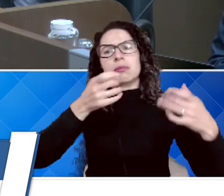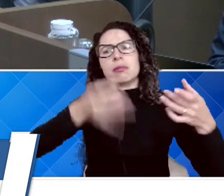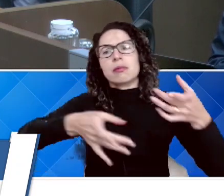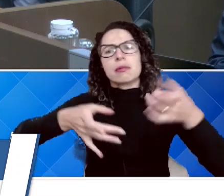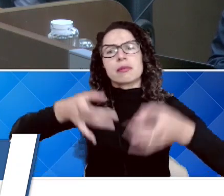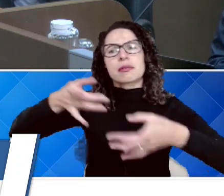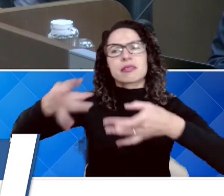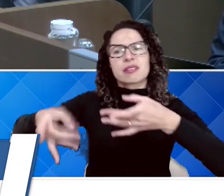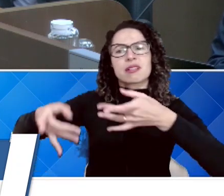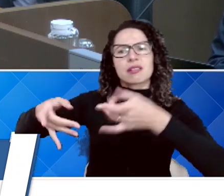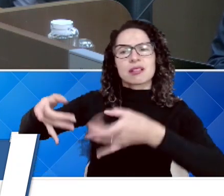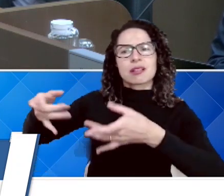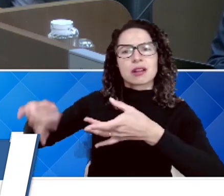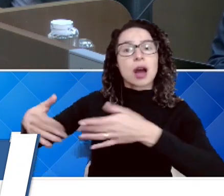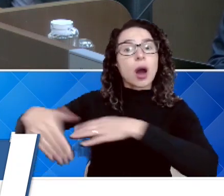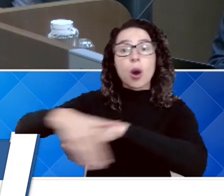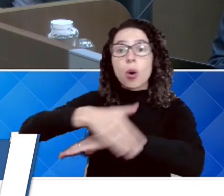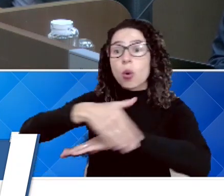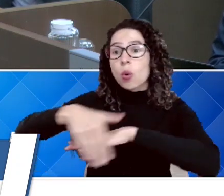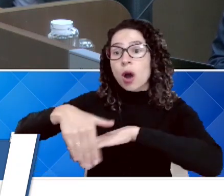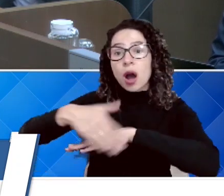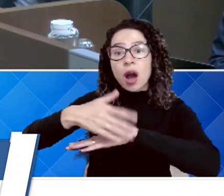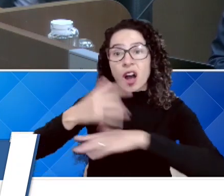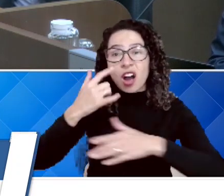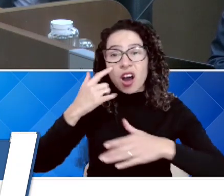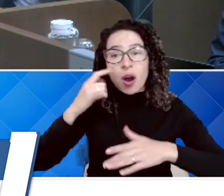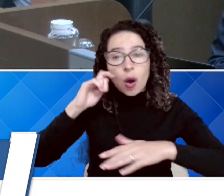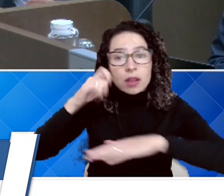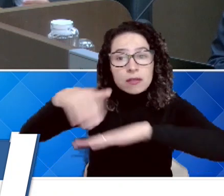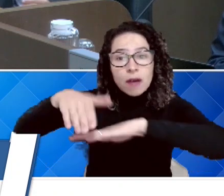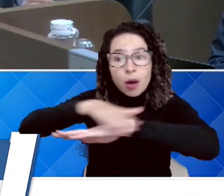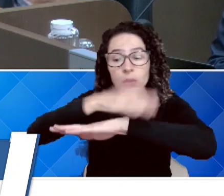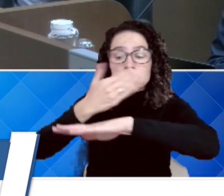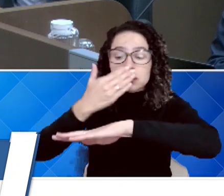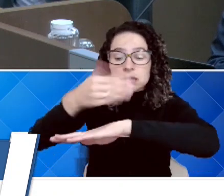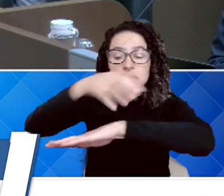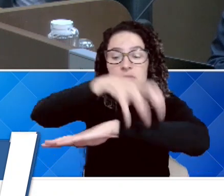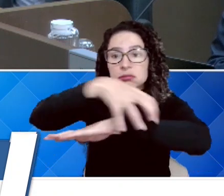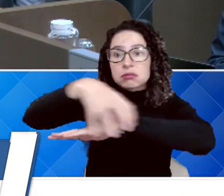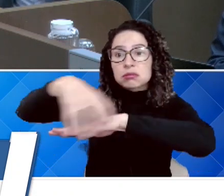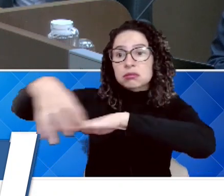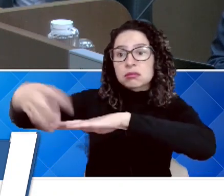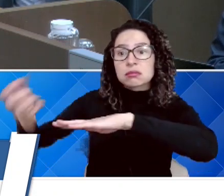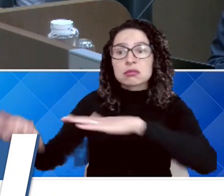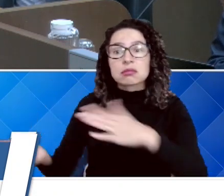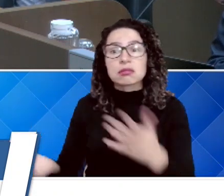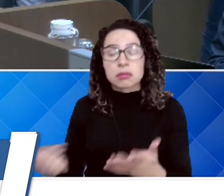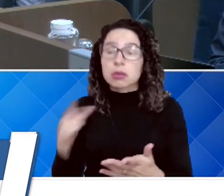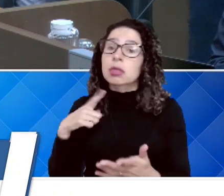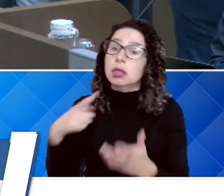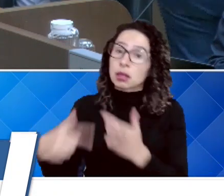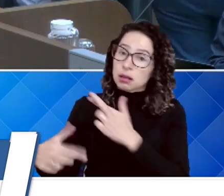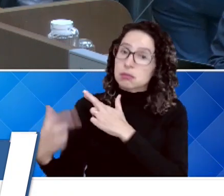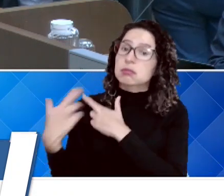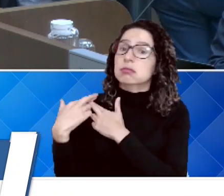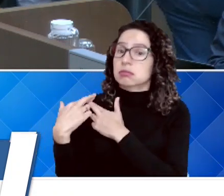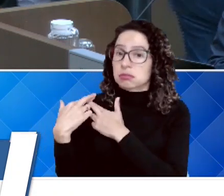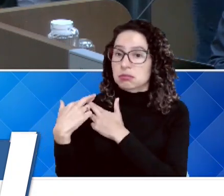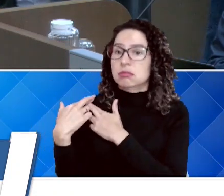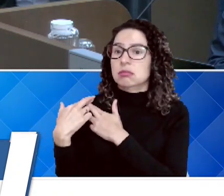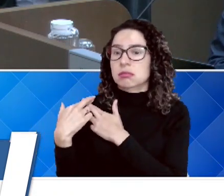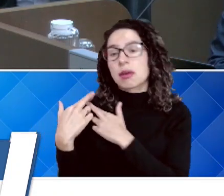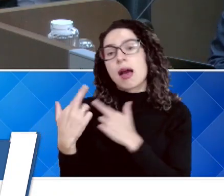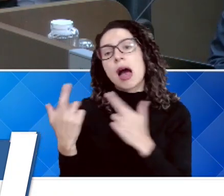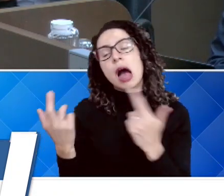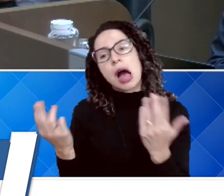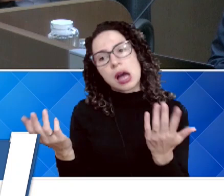jogado na via pública praticamente, olha o asfalto ali, ó. E isso tem responsabilidade, né? Aí é o seguinte,